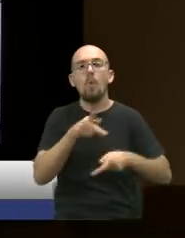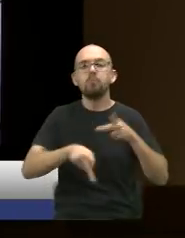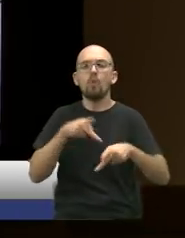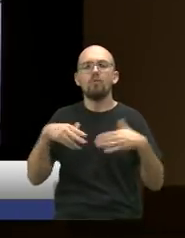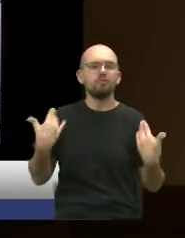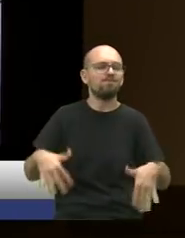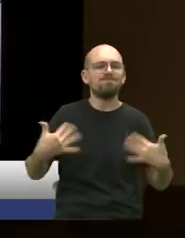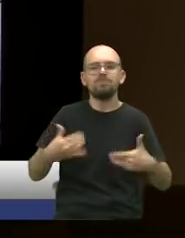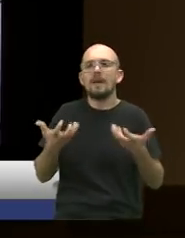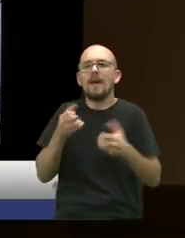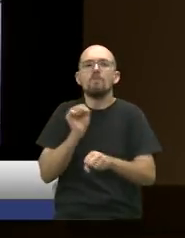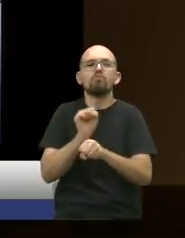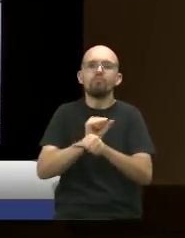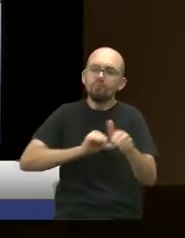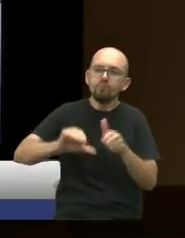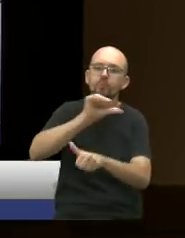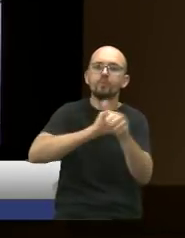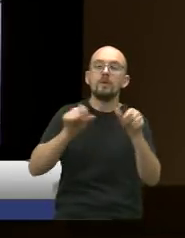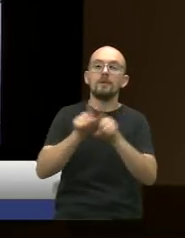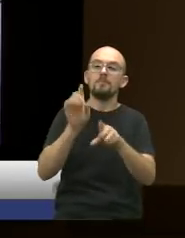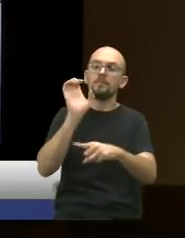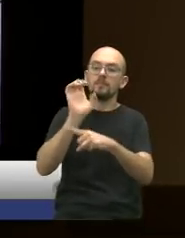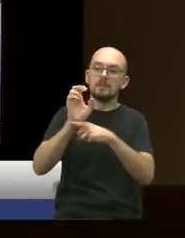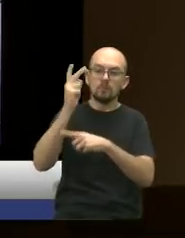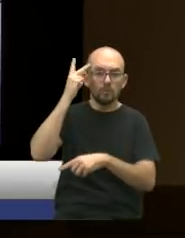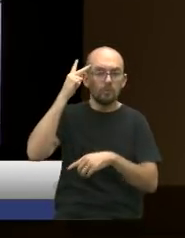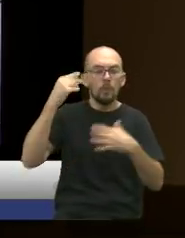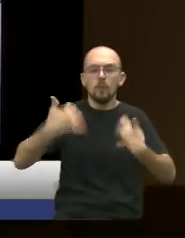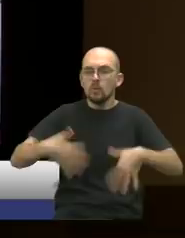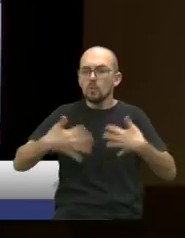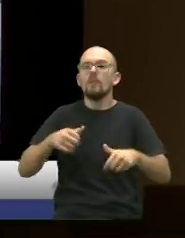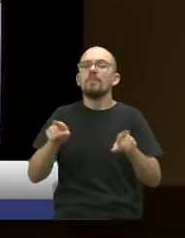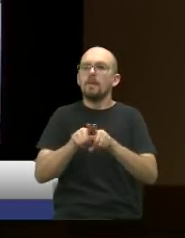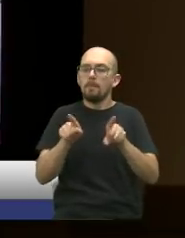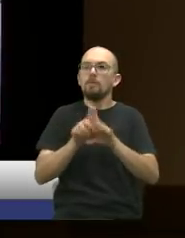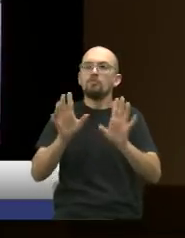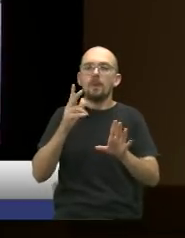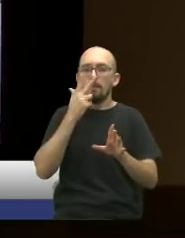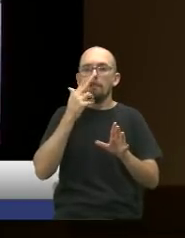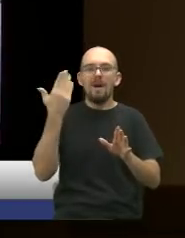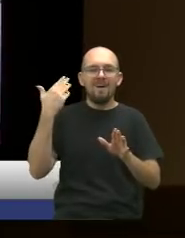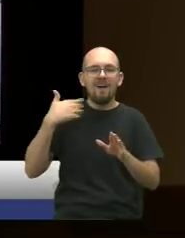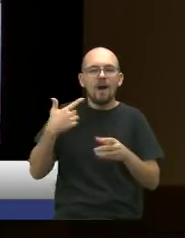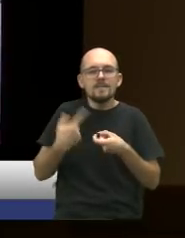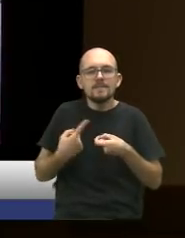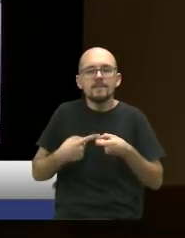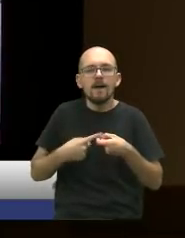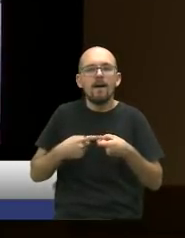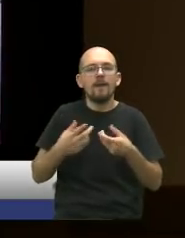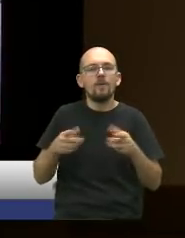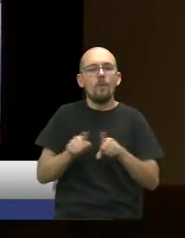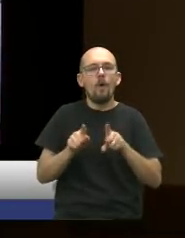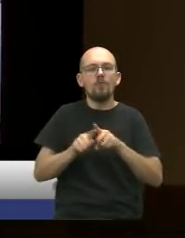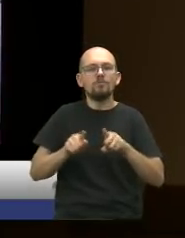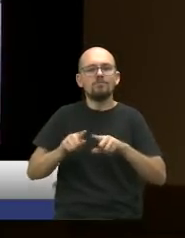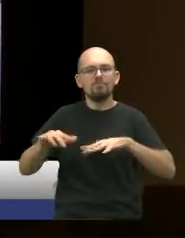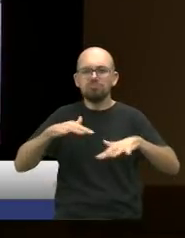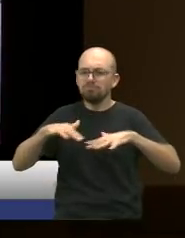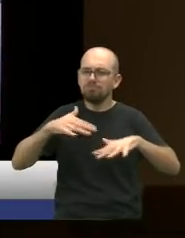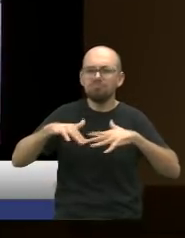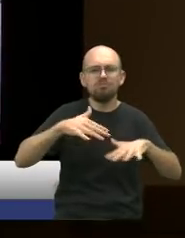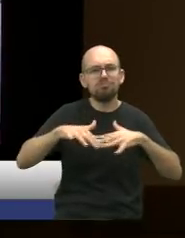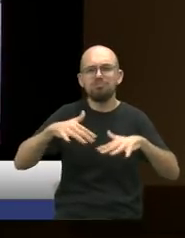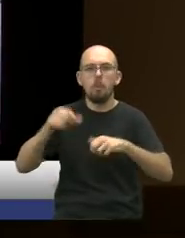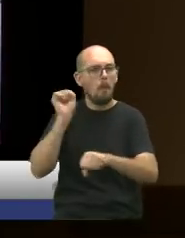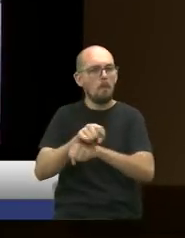mudanças. O povo de São Paulo também, que já se mostrava de uma cidade empolvorosa, uma cidade